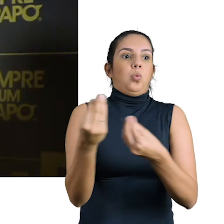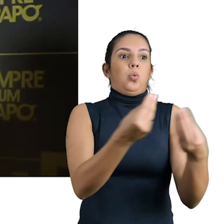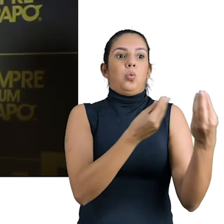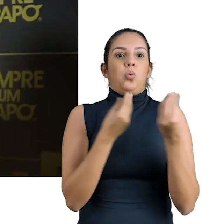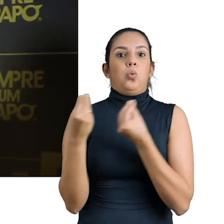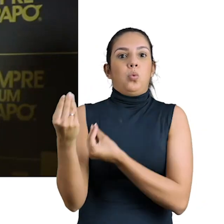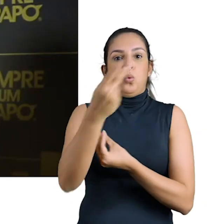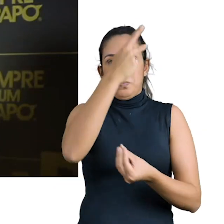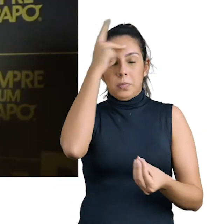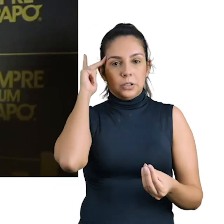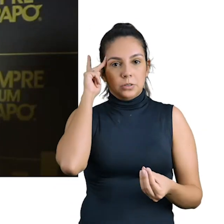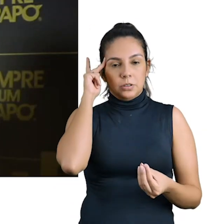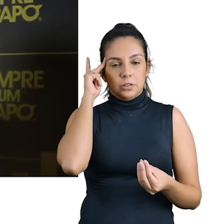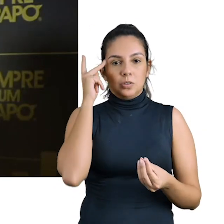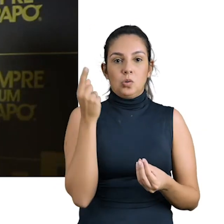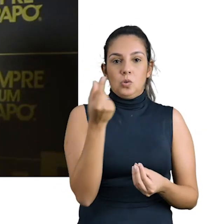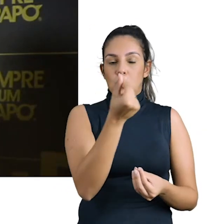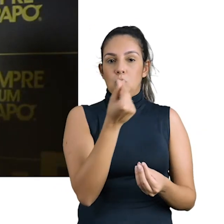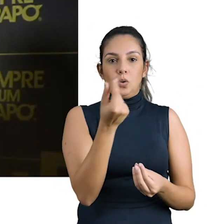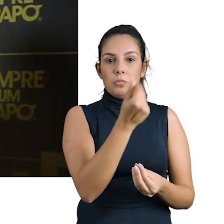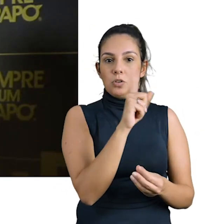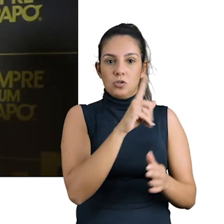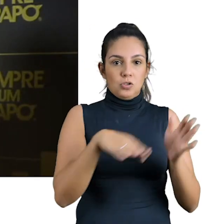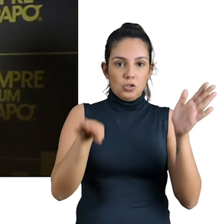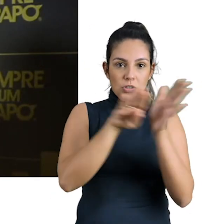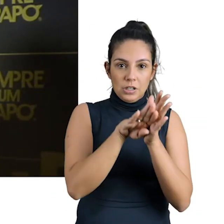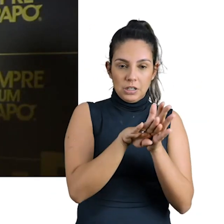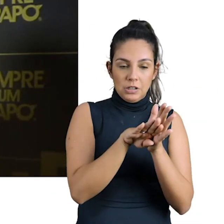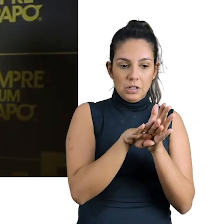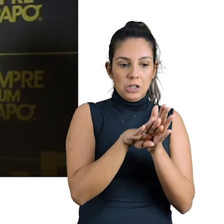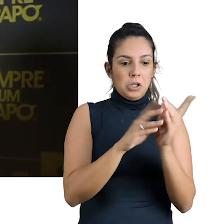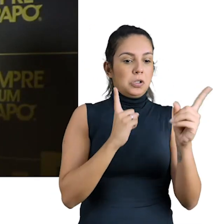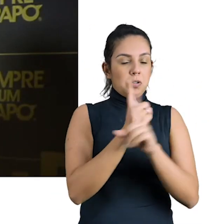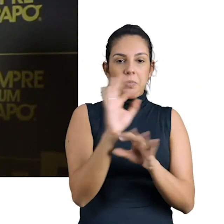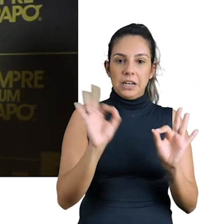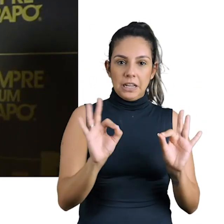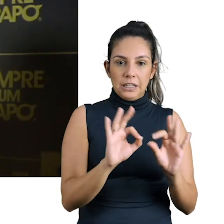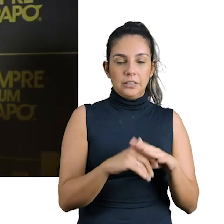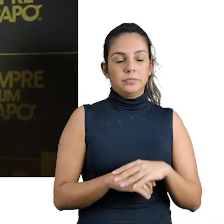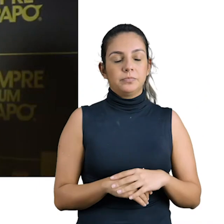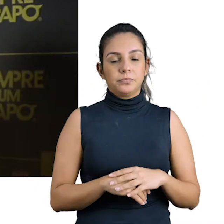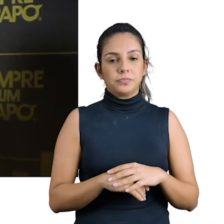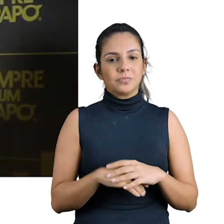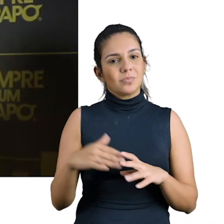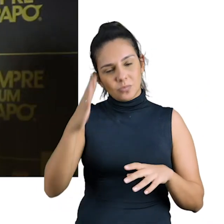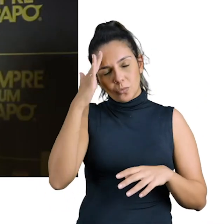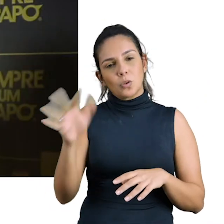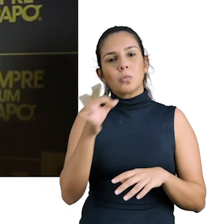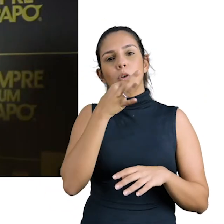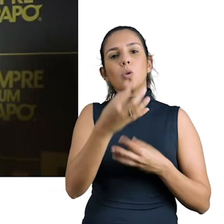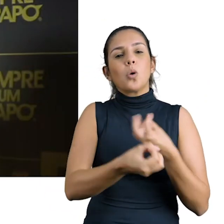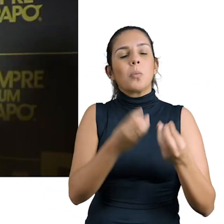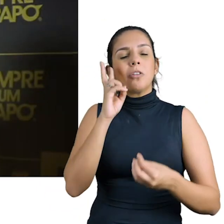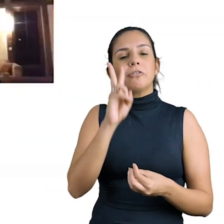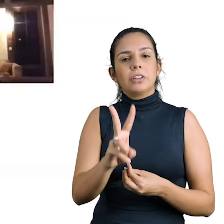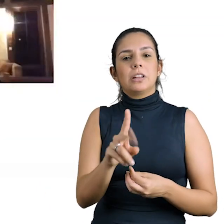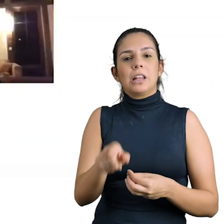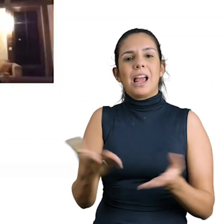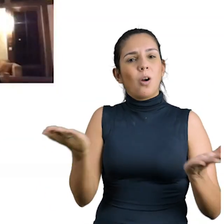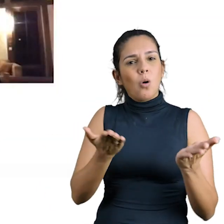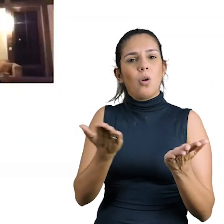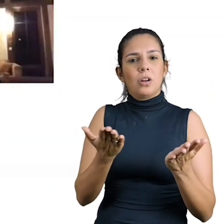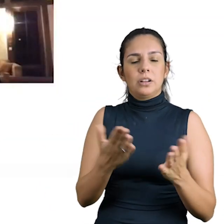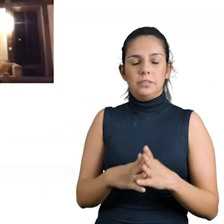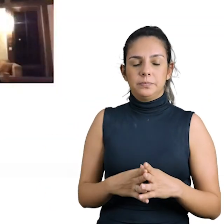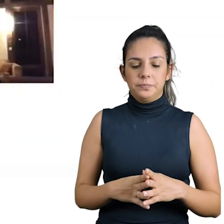né? Os economistas não chegaram a nenhuma conclusão. Então, assim, queria saber a sua opinião. Como é que você está vendo esse